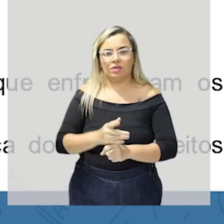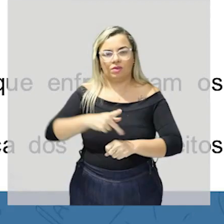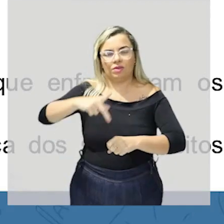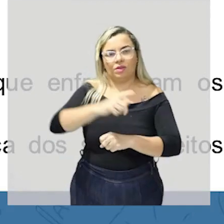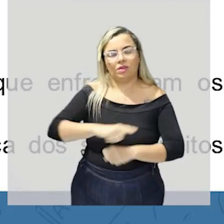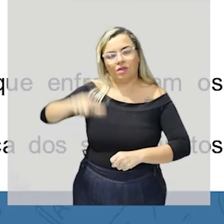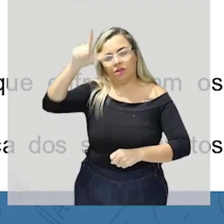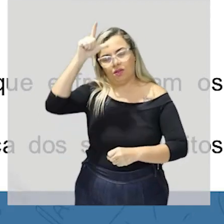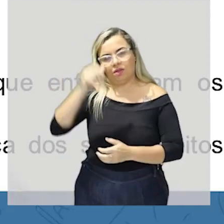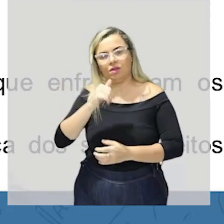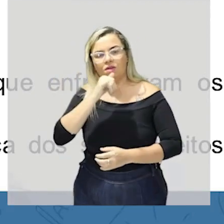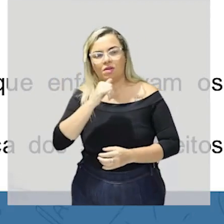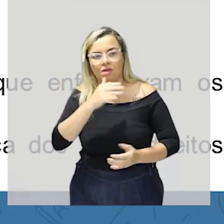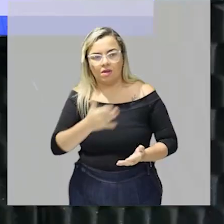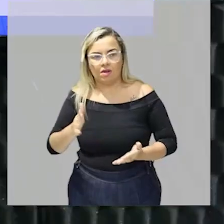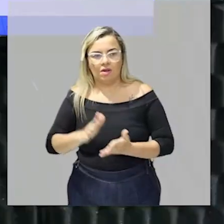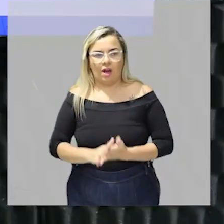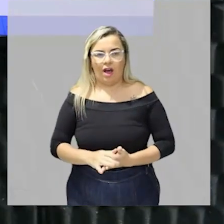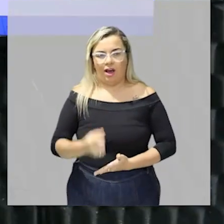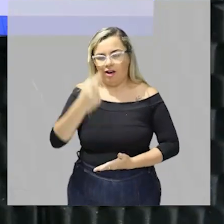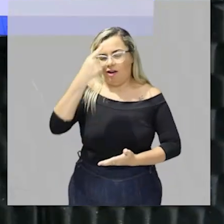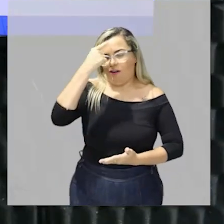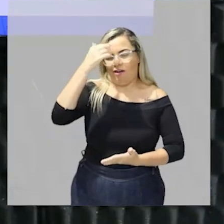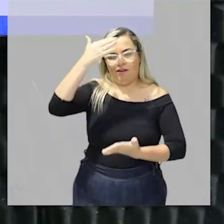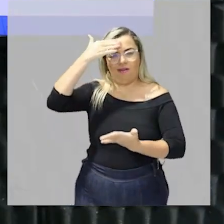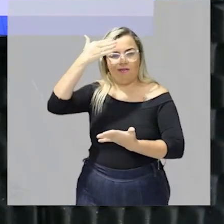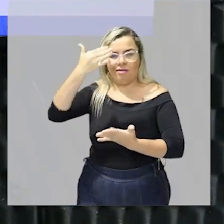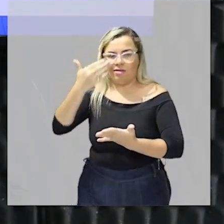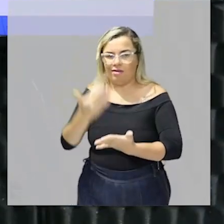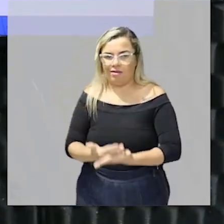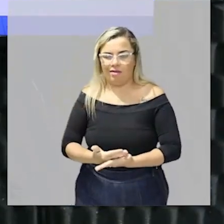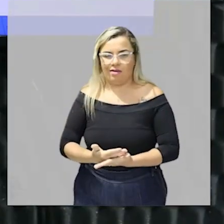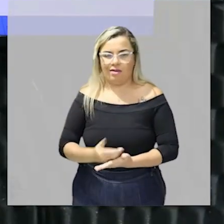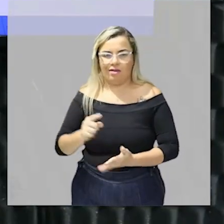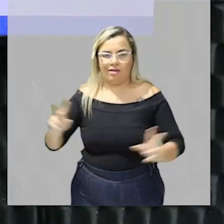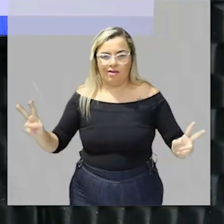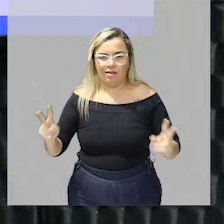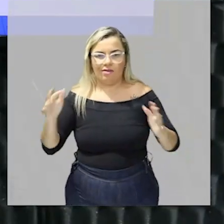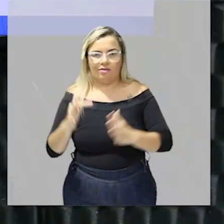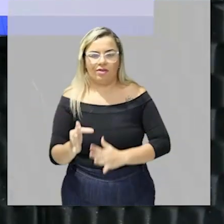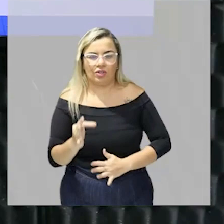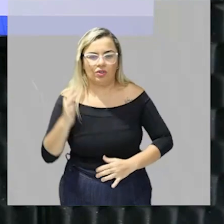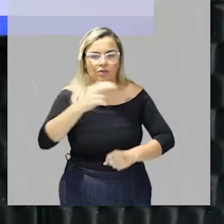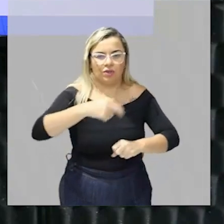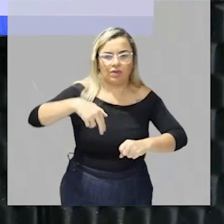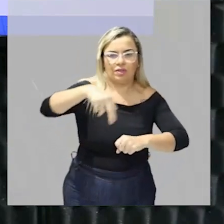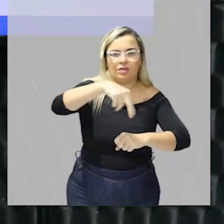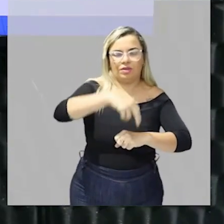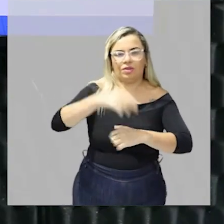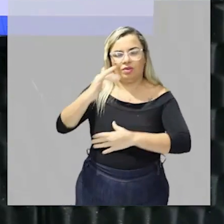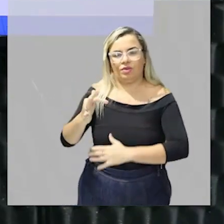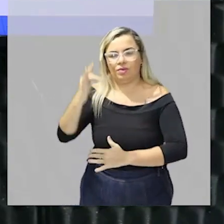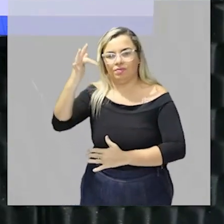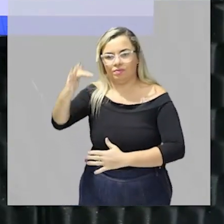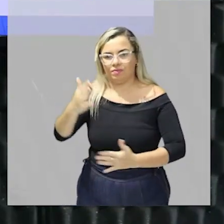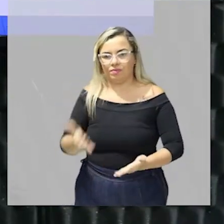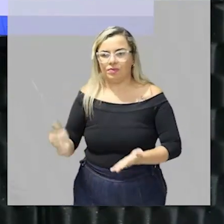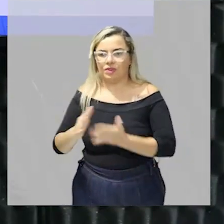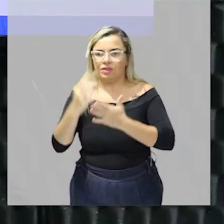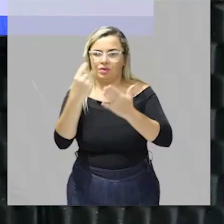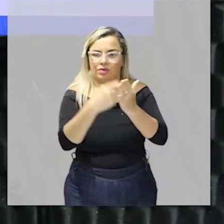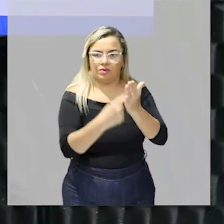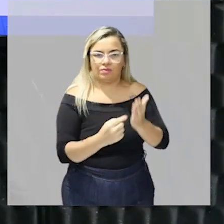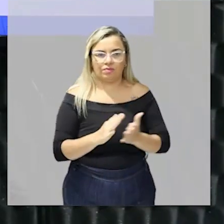torno da defesa das ideias grandiosas, ou do nacional-socialismo, por exemplo, na Alemanha, para o futuro da nação. Nesses